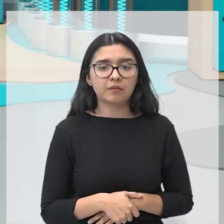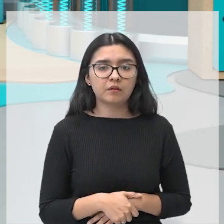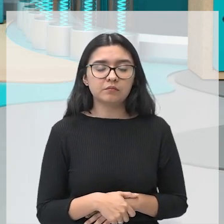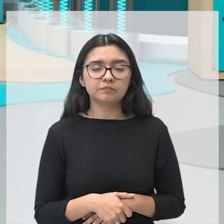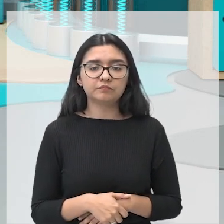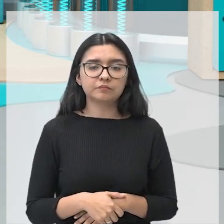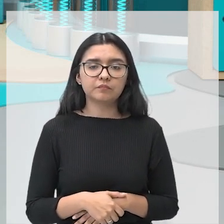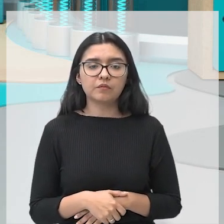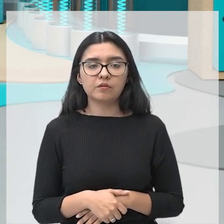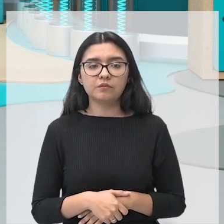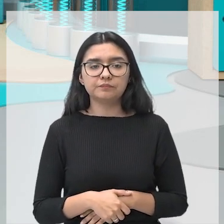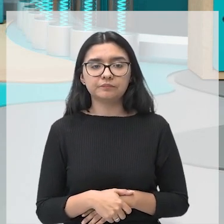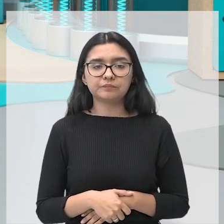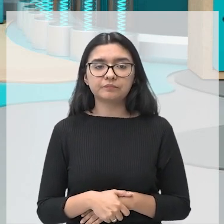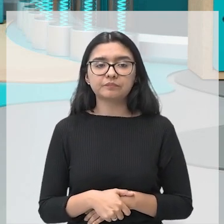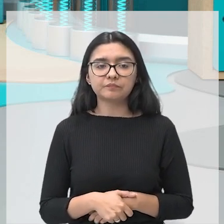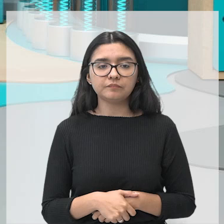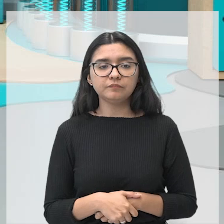mudança, né? Iniciar os